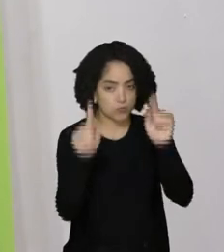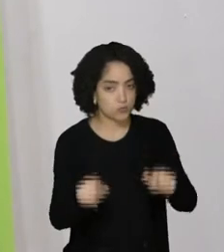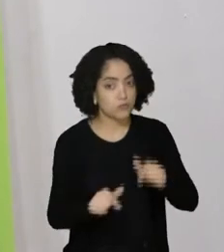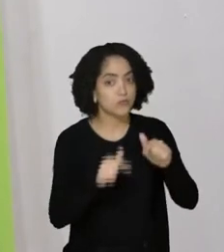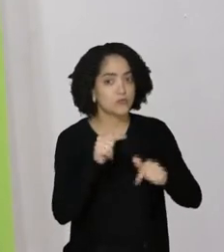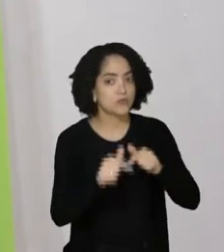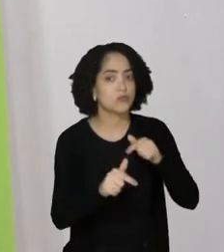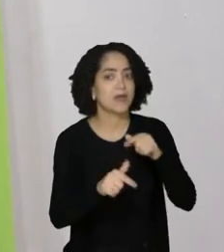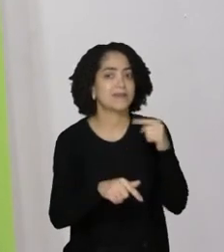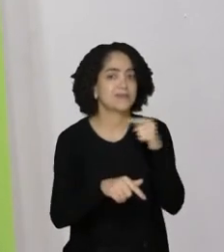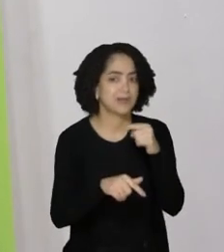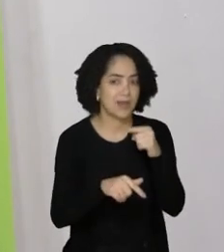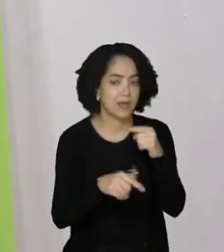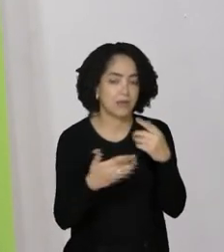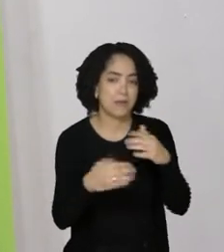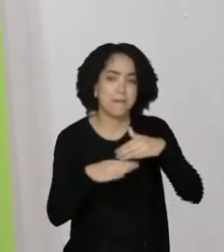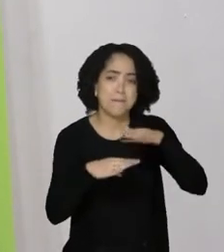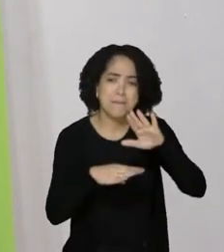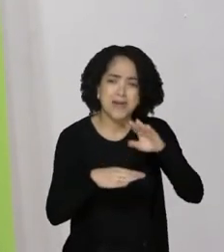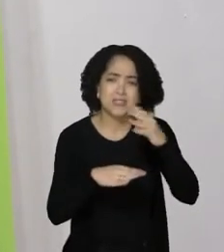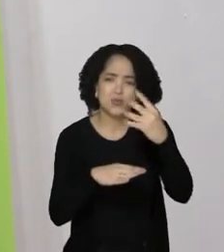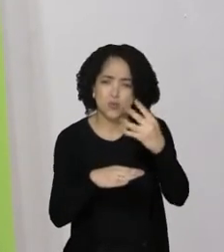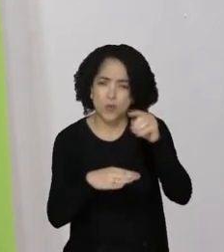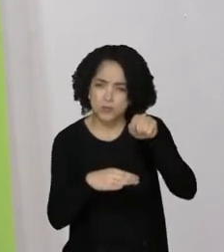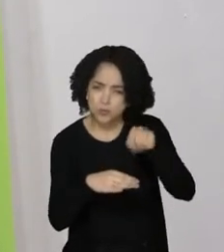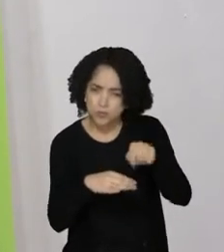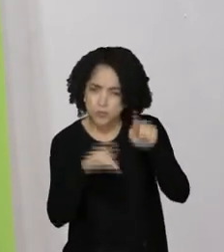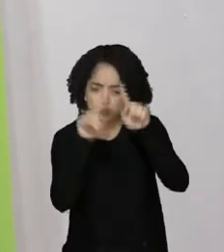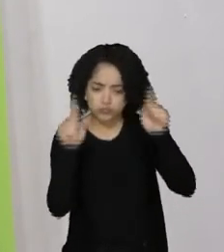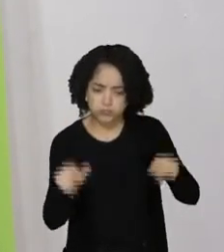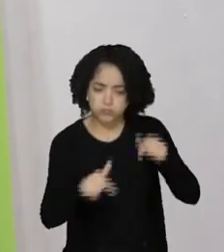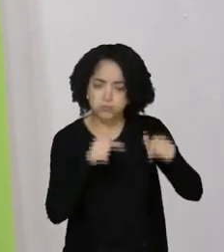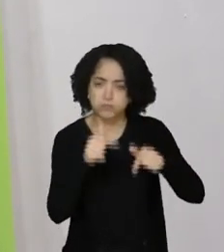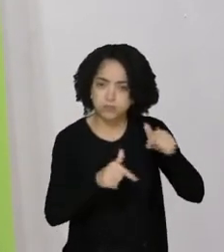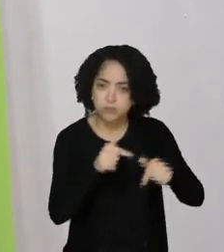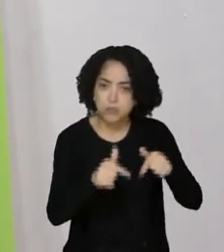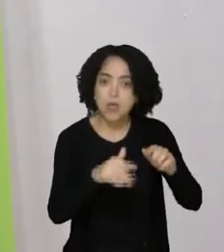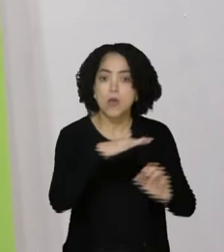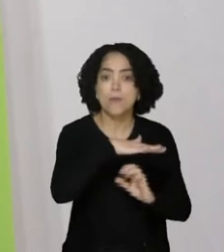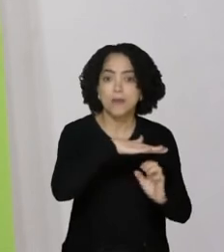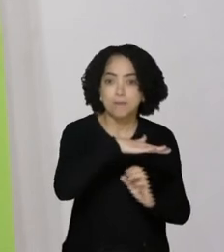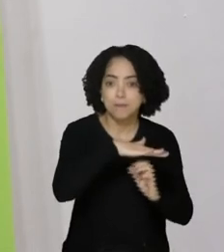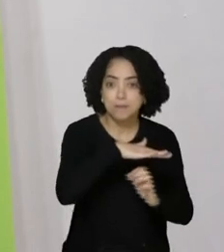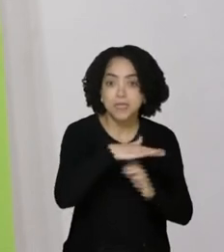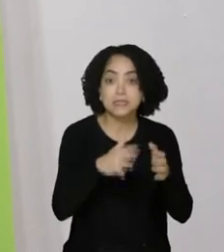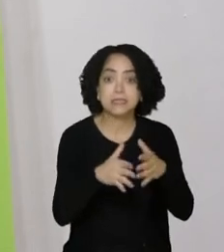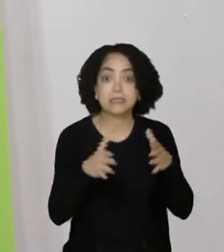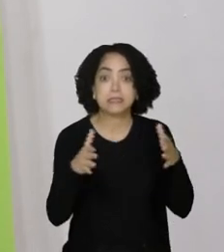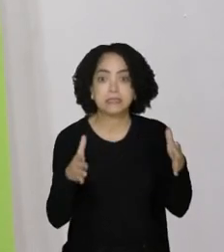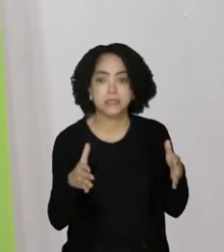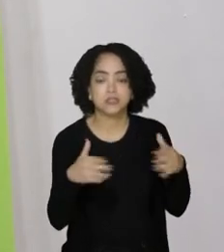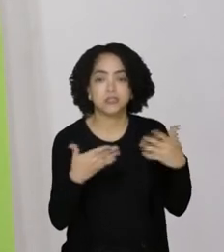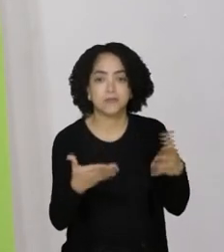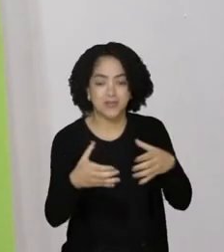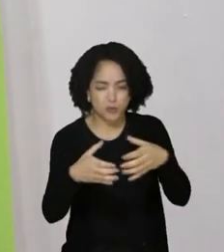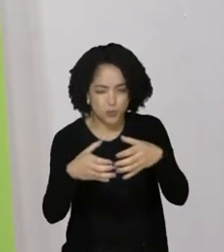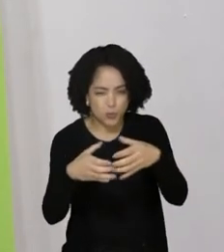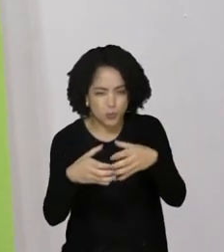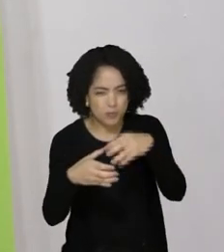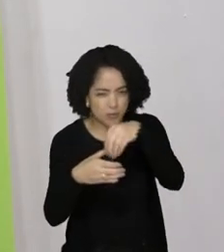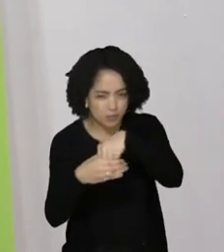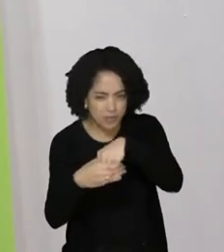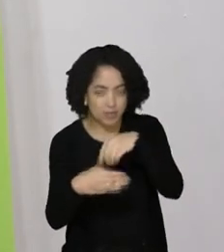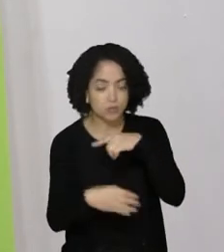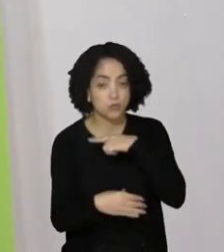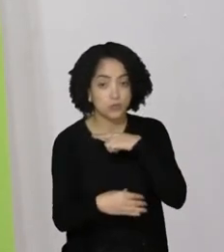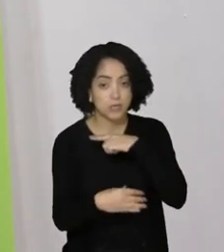a Celesc tem mais de 4 mil colaboradores é uma empresa extraordinária mas tem um grupinho aí dentro da Celesc